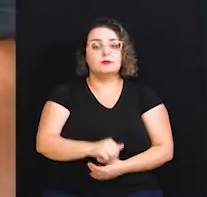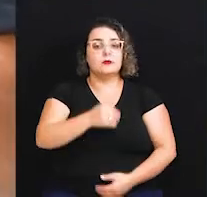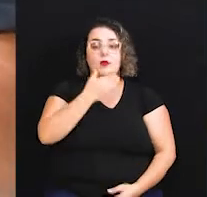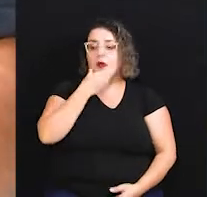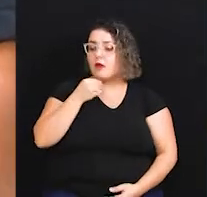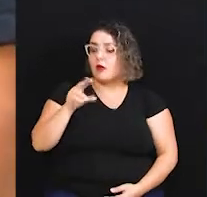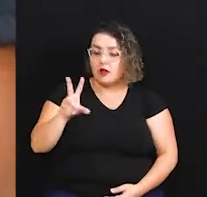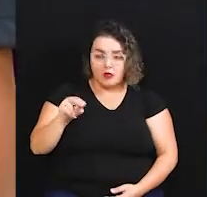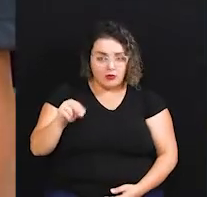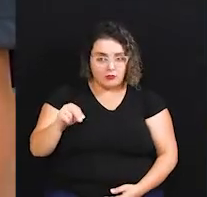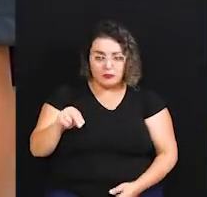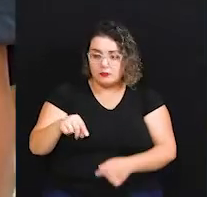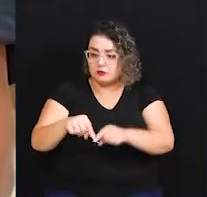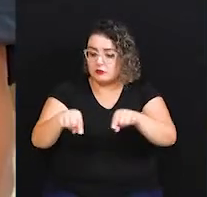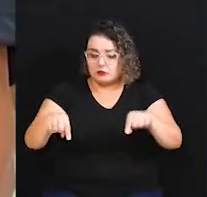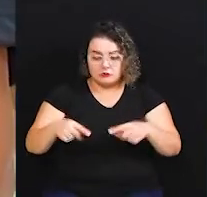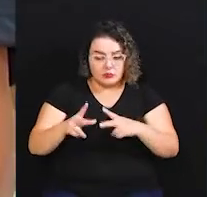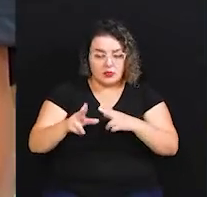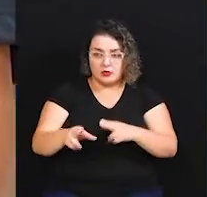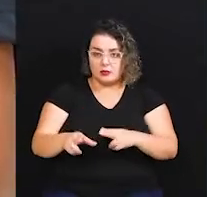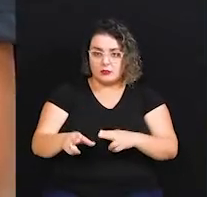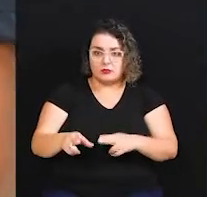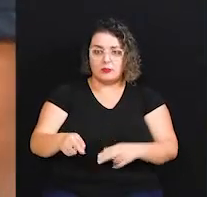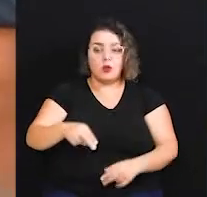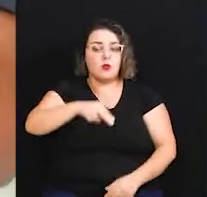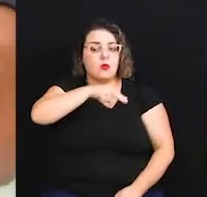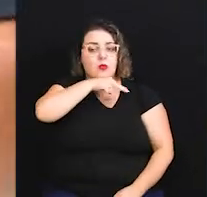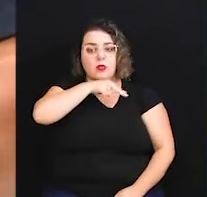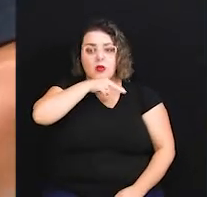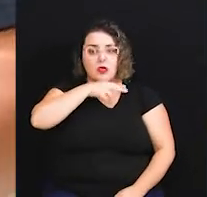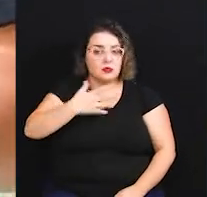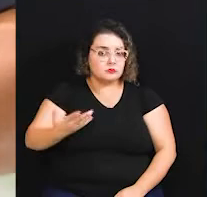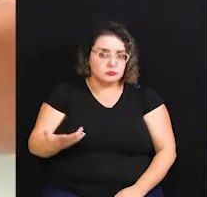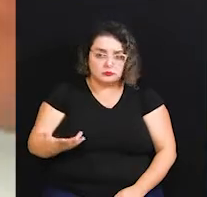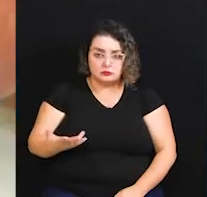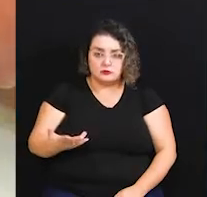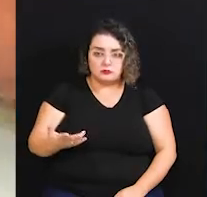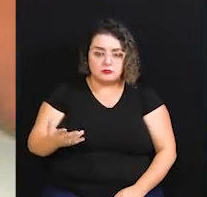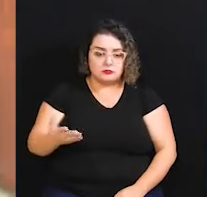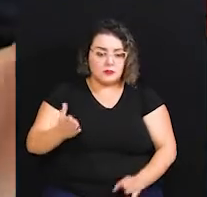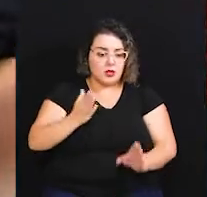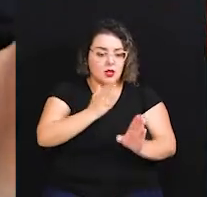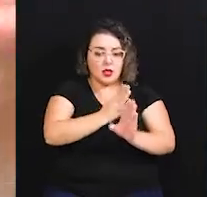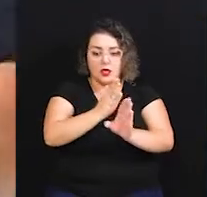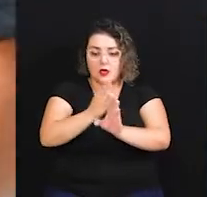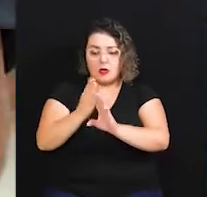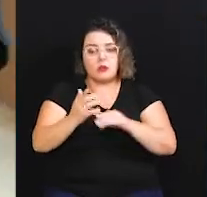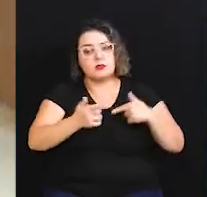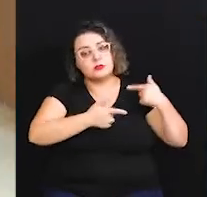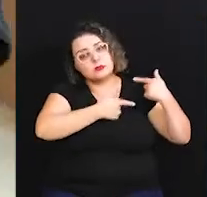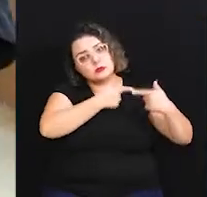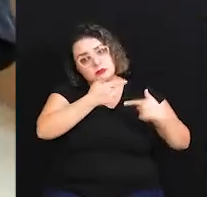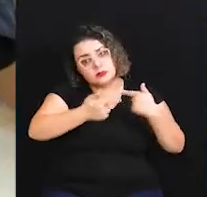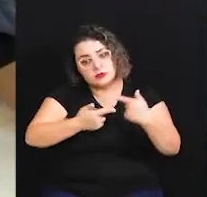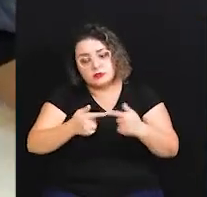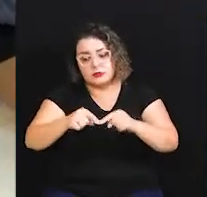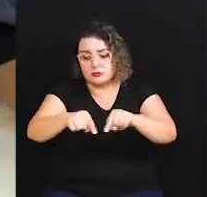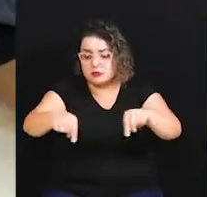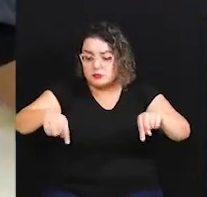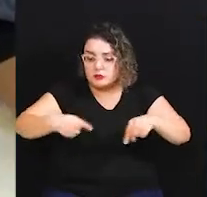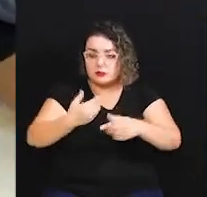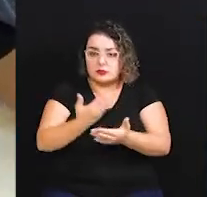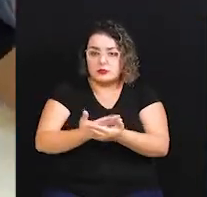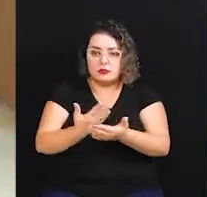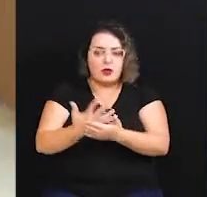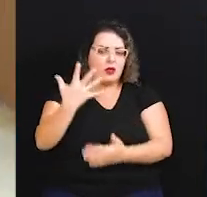nós temos avô, na mesma sala, o neto. Então tem aí encontro das gerações na